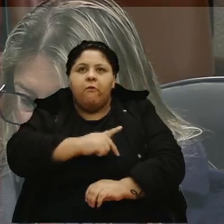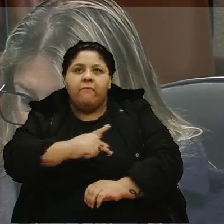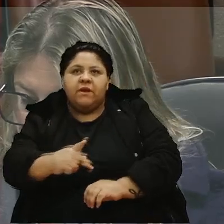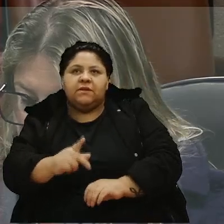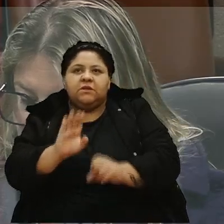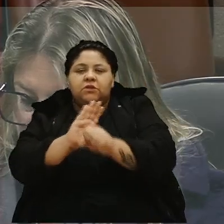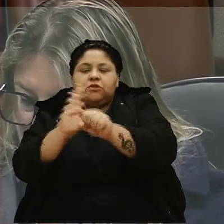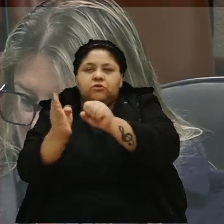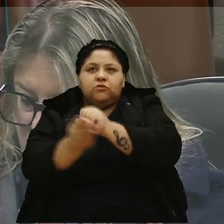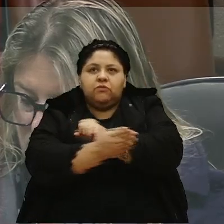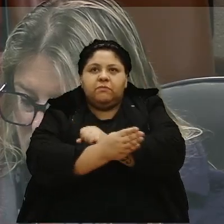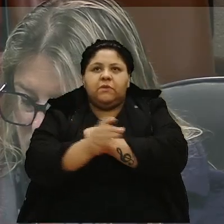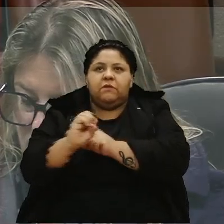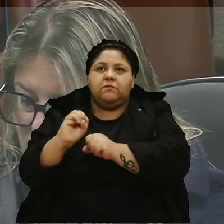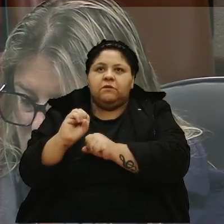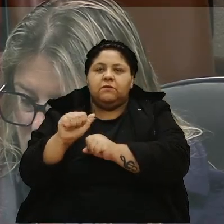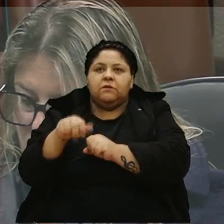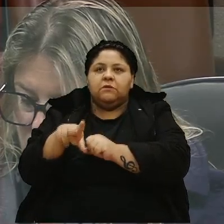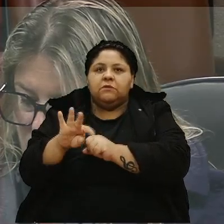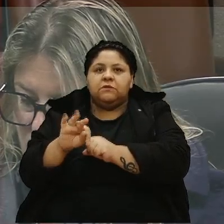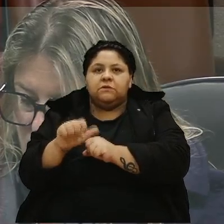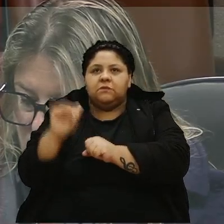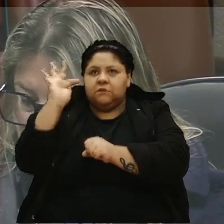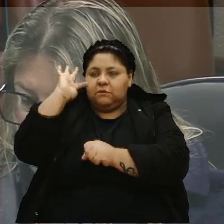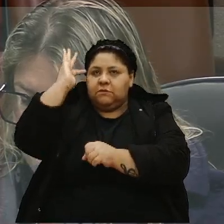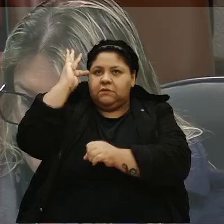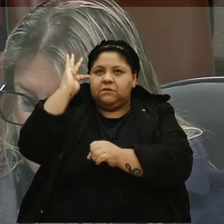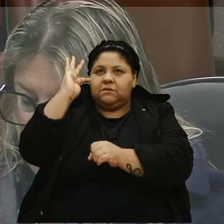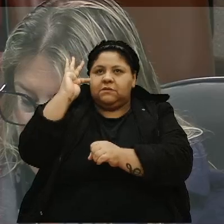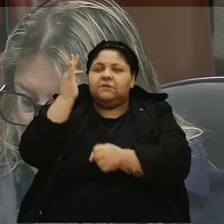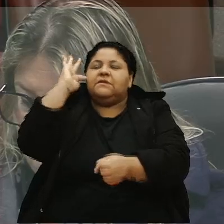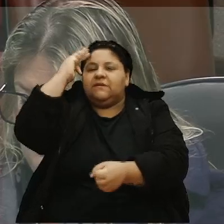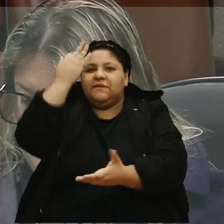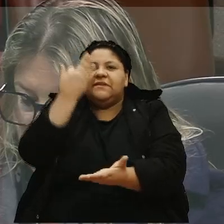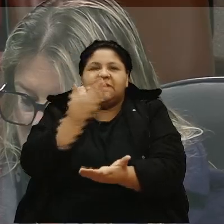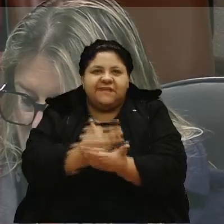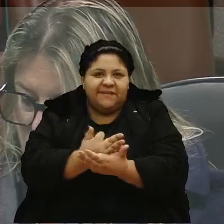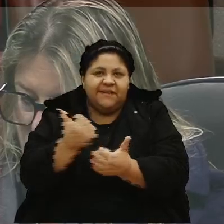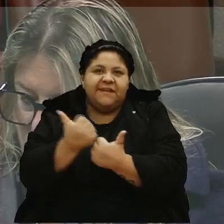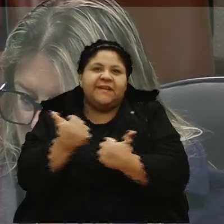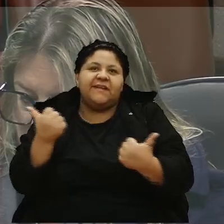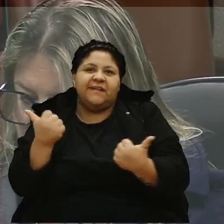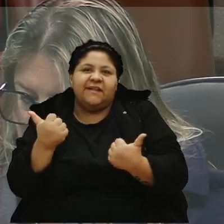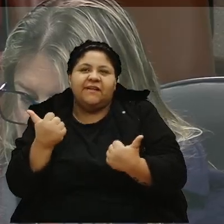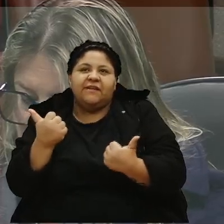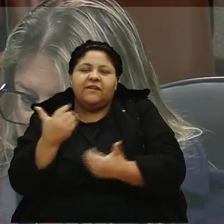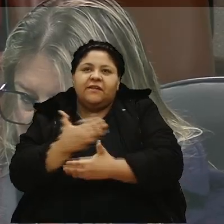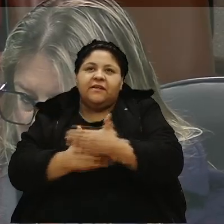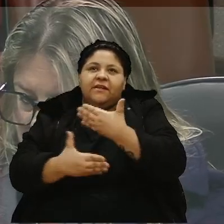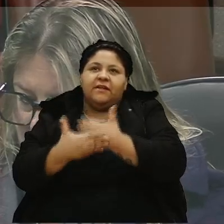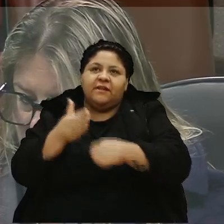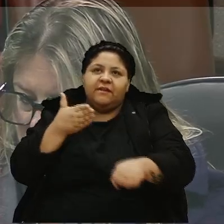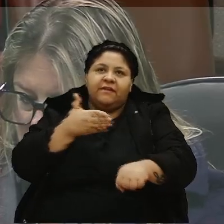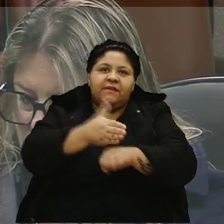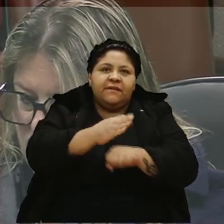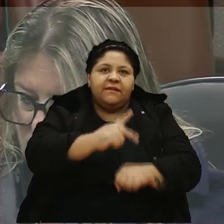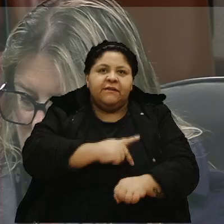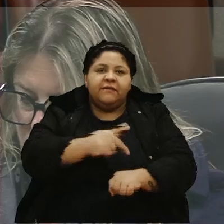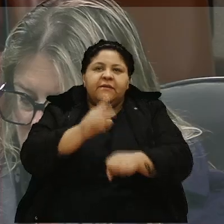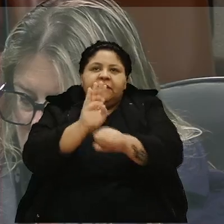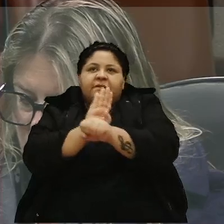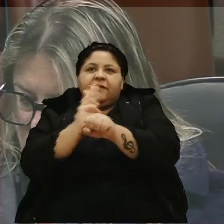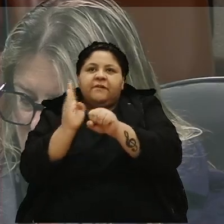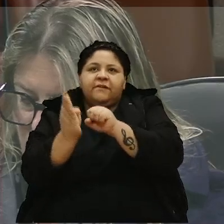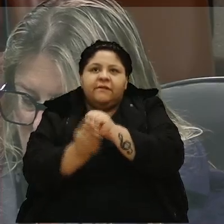Fé, e vereador Estela também, ao seu assessor, o Giovanni, né, e a todas aquelas pessoas que concorreram a presidentes de bairro,